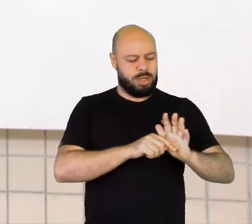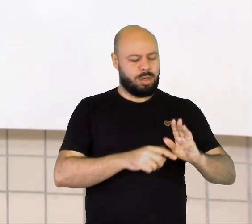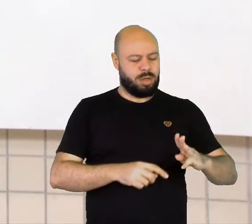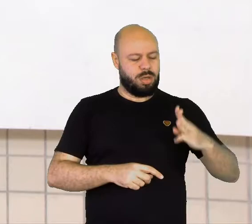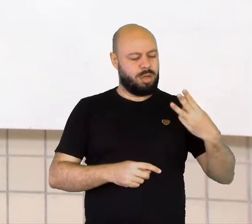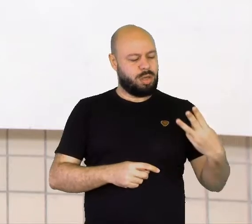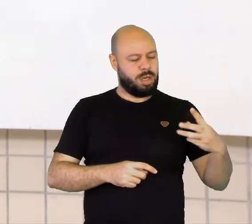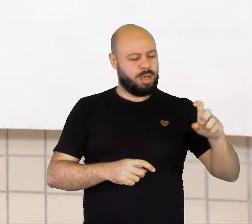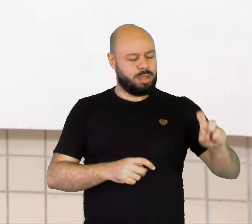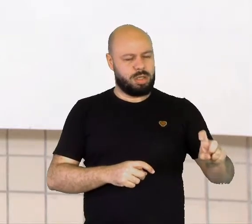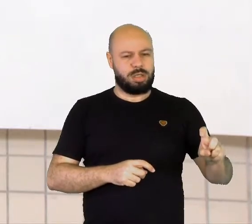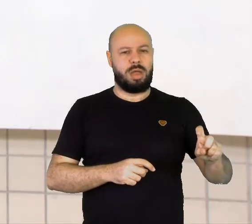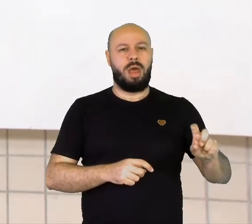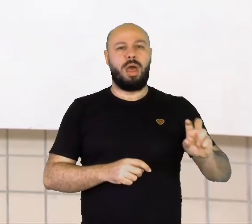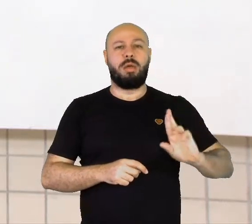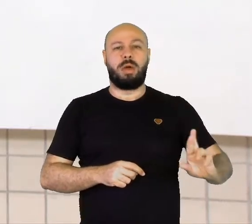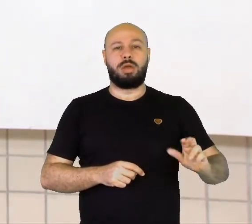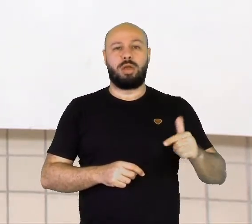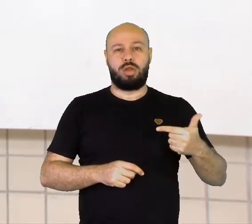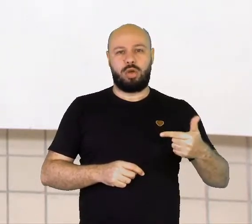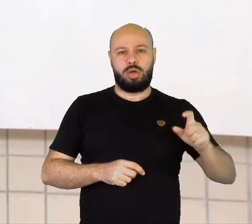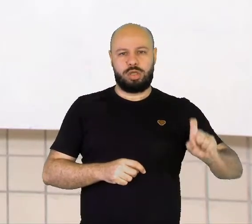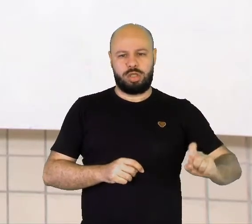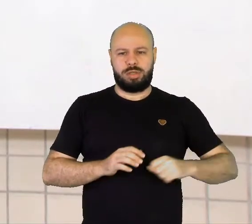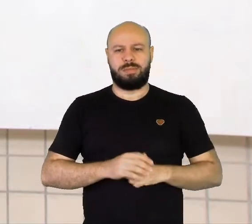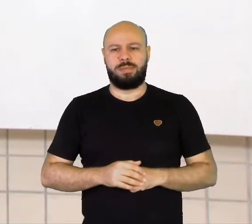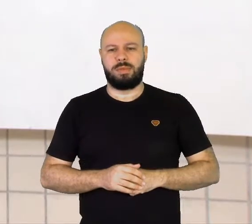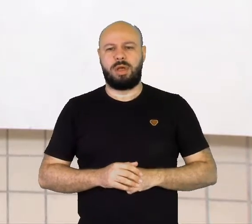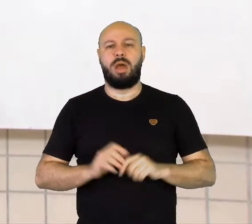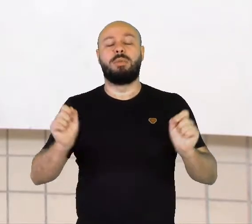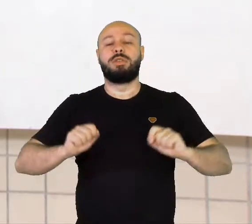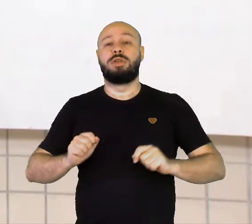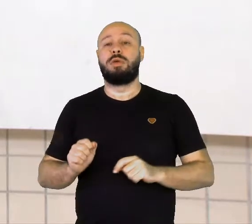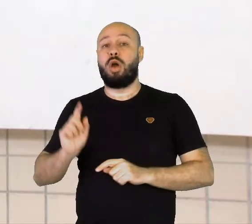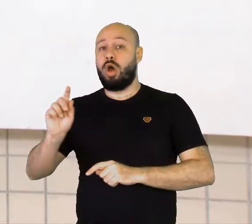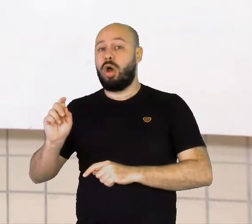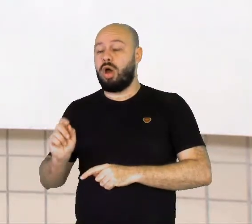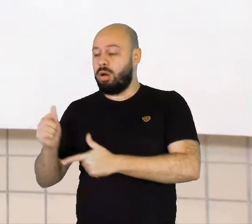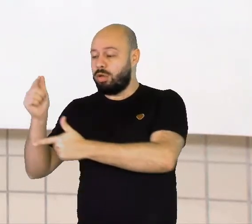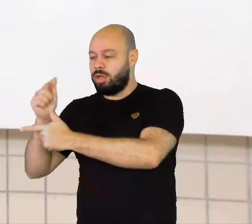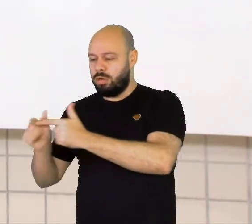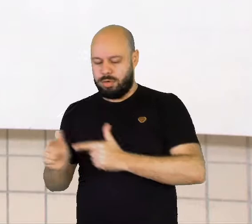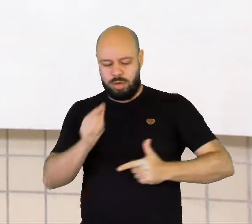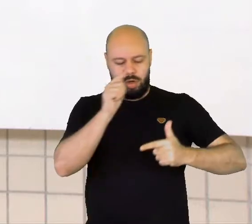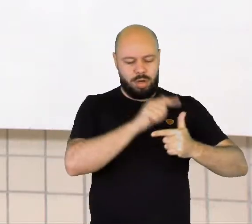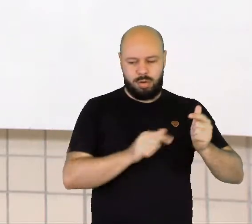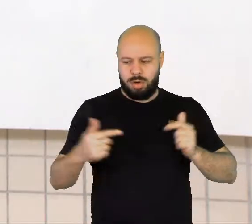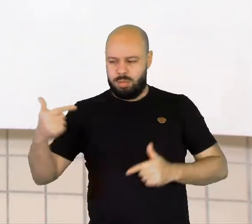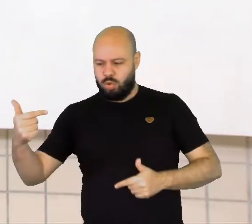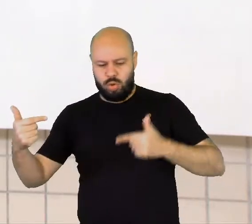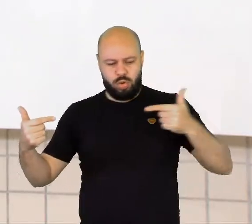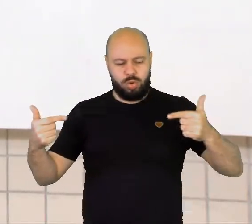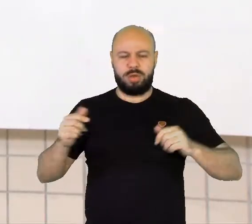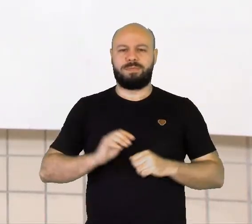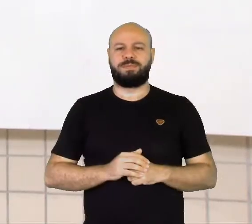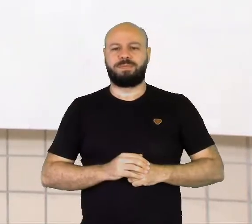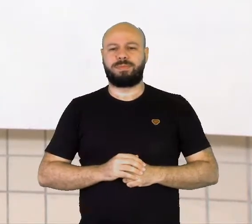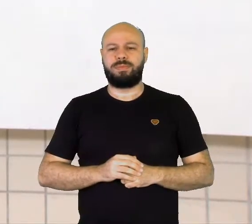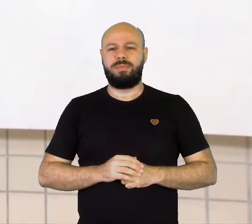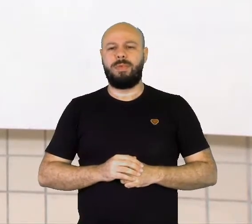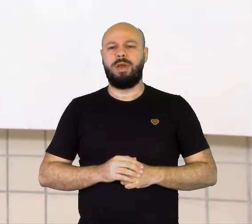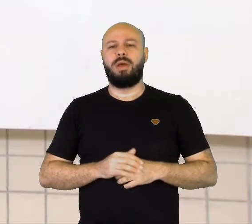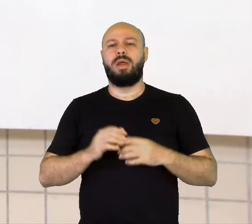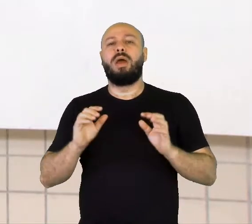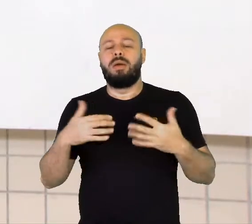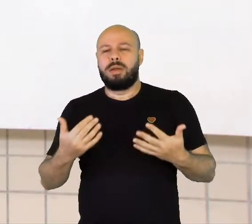2x. Agora eu posso fazer o que, professor, aqui? Eu posso dividir os dois lados por 2, não posso? Posso. Então, eu vou ter aqui